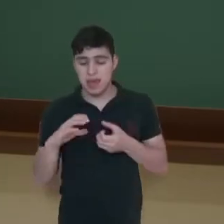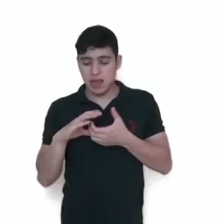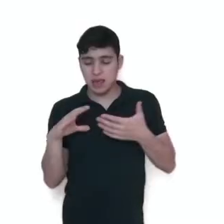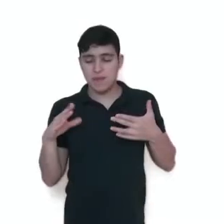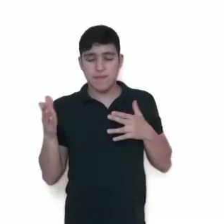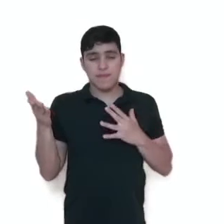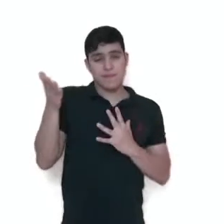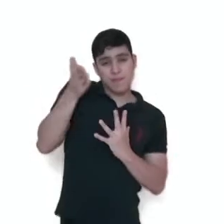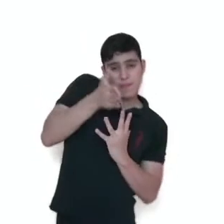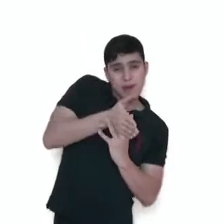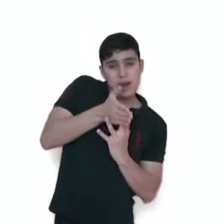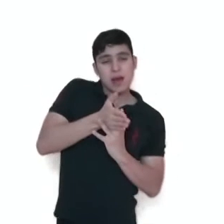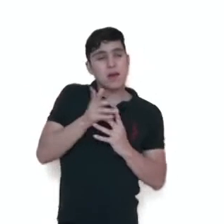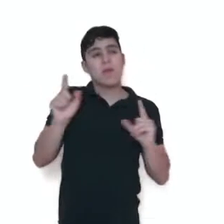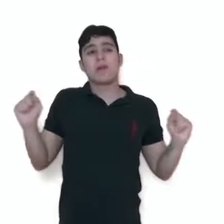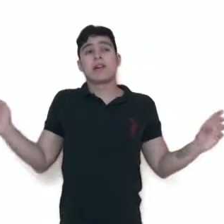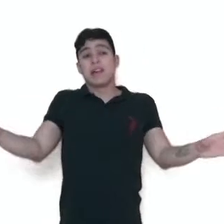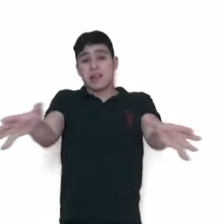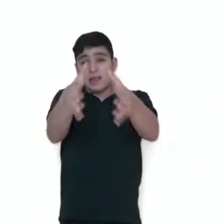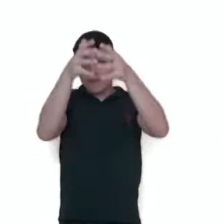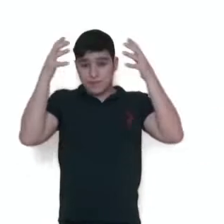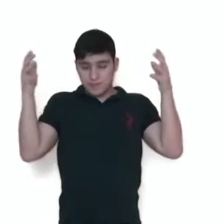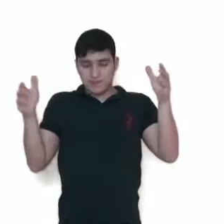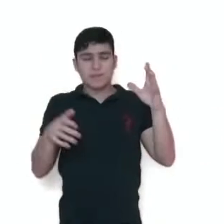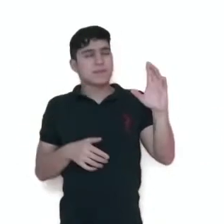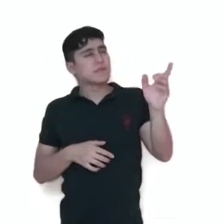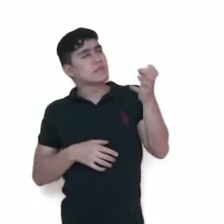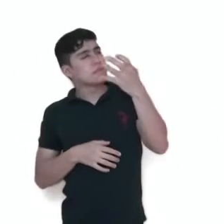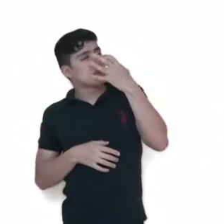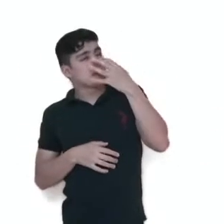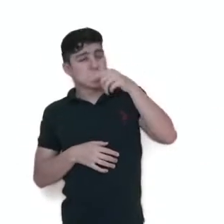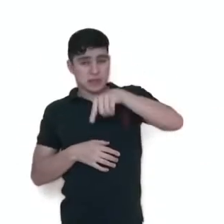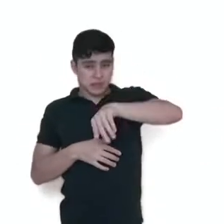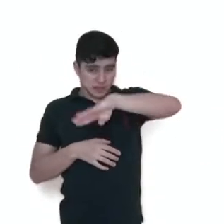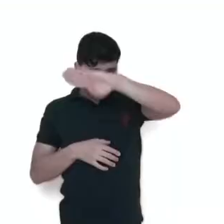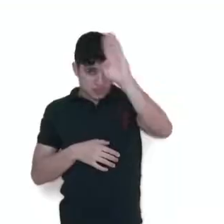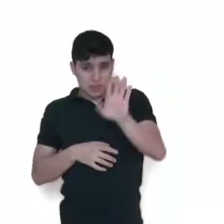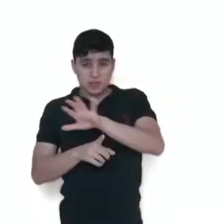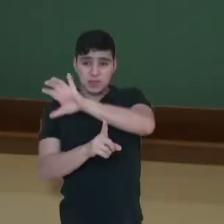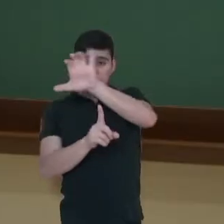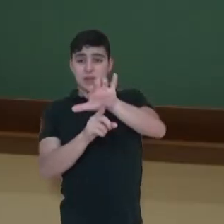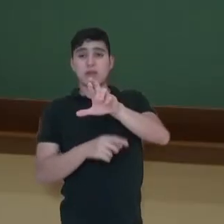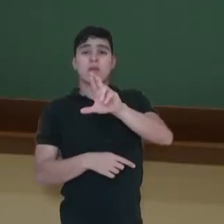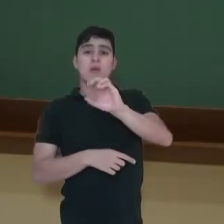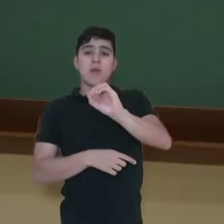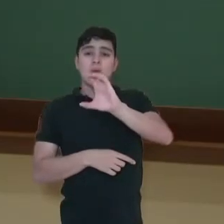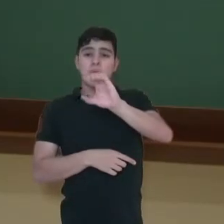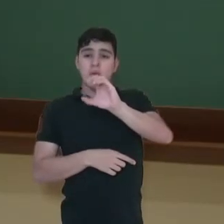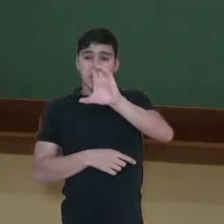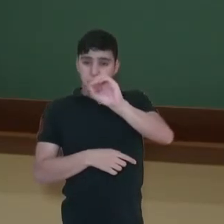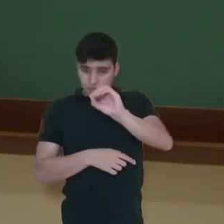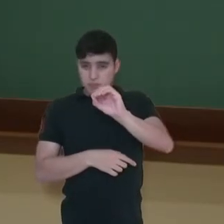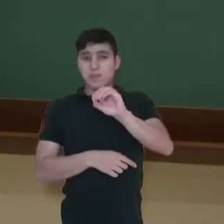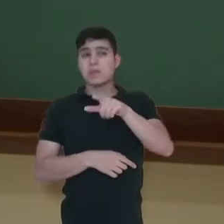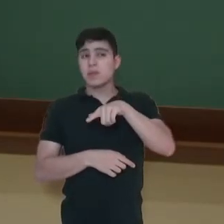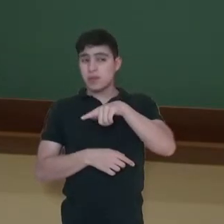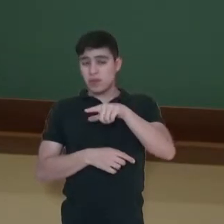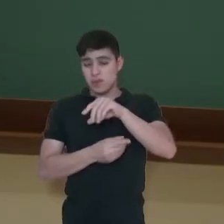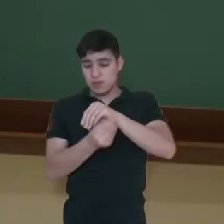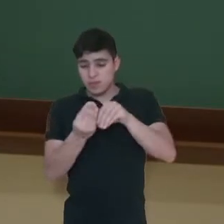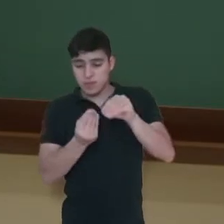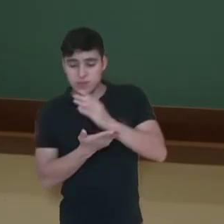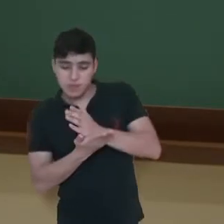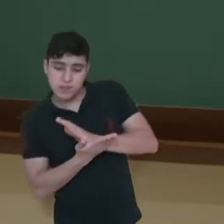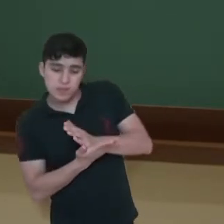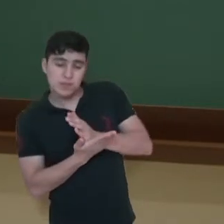dar essa grandiosidade. E uma coisa interessante é que no Brasil nós tivemos influência rococó, incrível que pareça. Então nós temos muito do barroco, muito